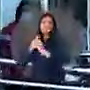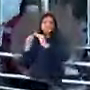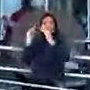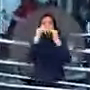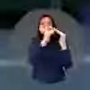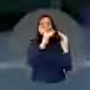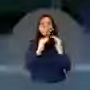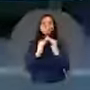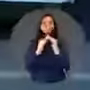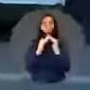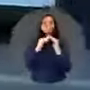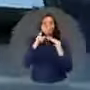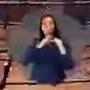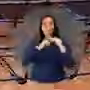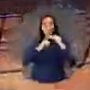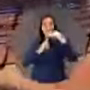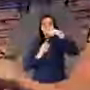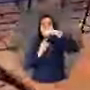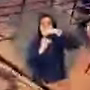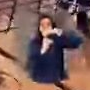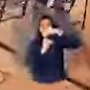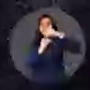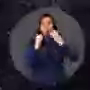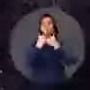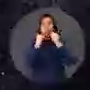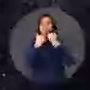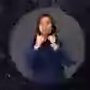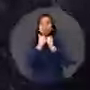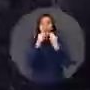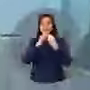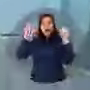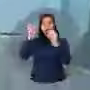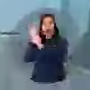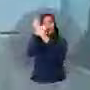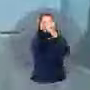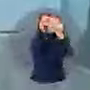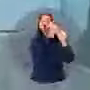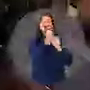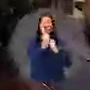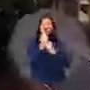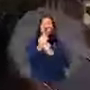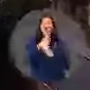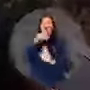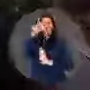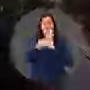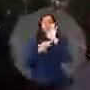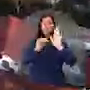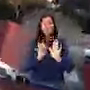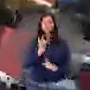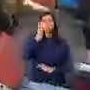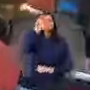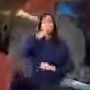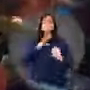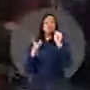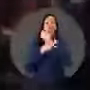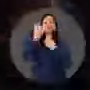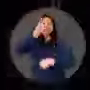nas estações de ônibus, nas grandes obras que projetam a cidade para um futuro cada vez